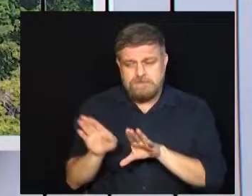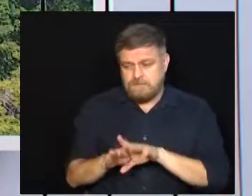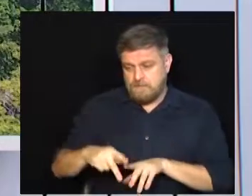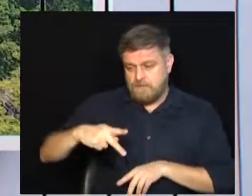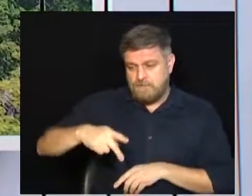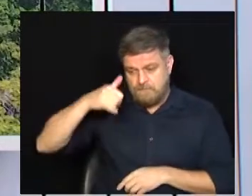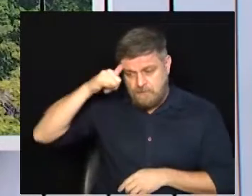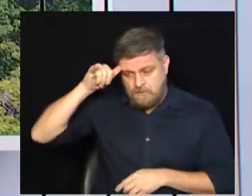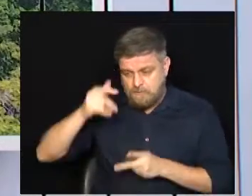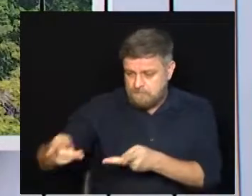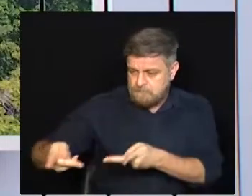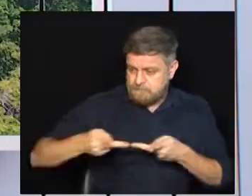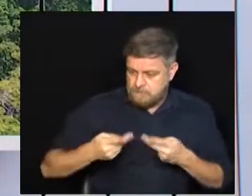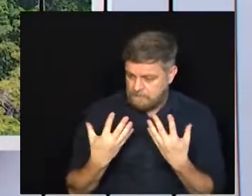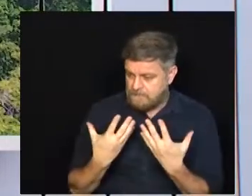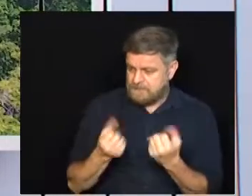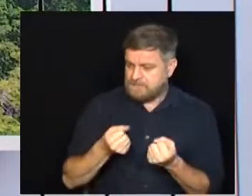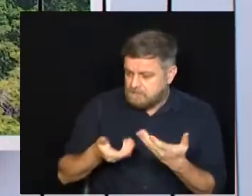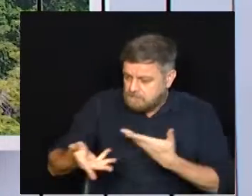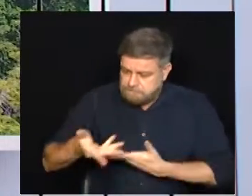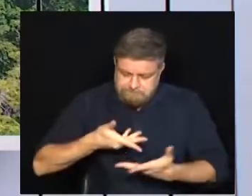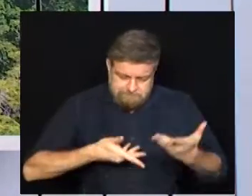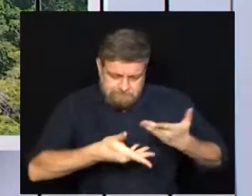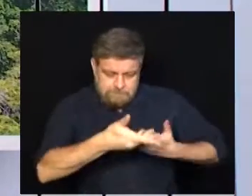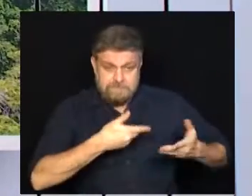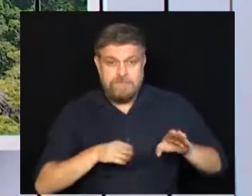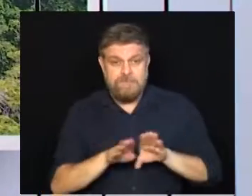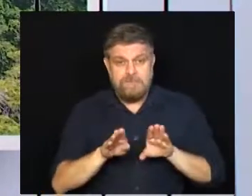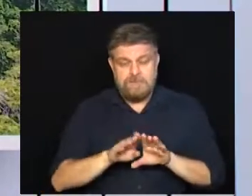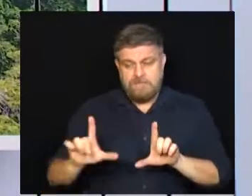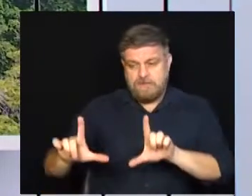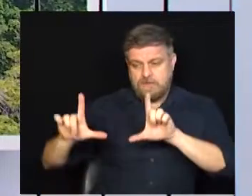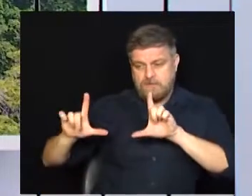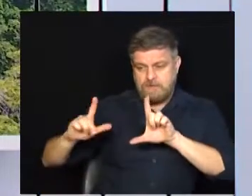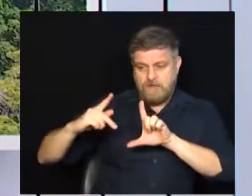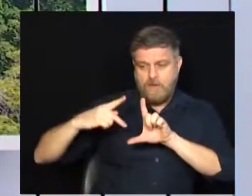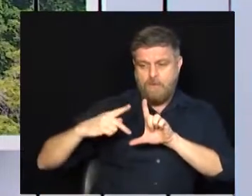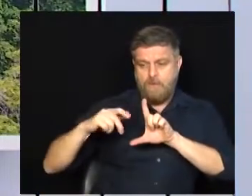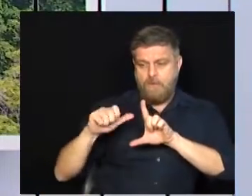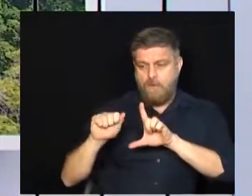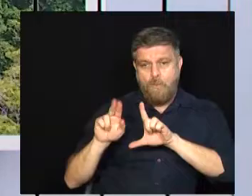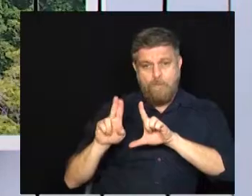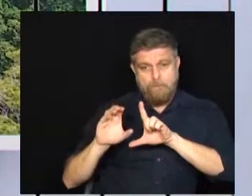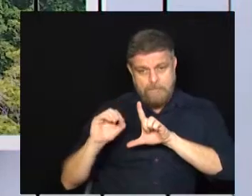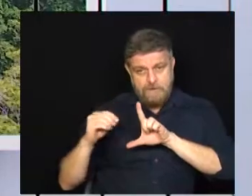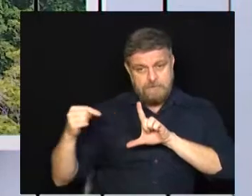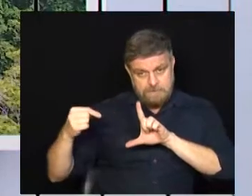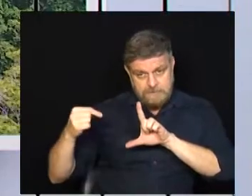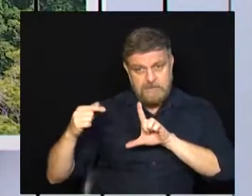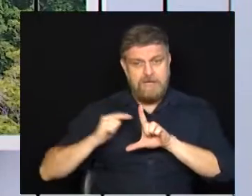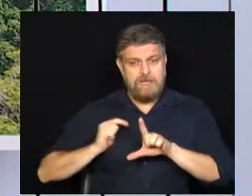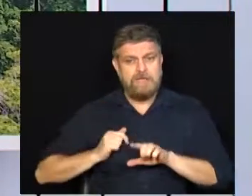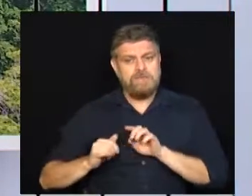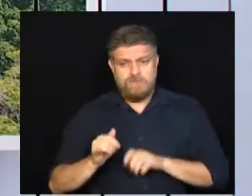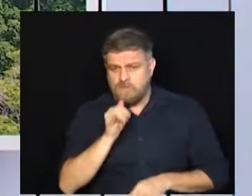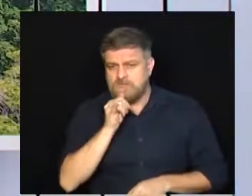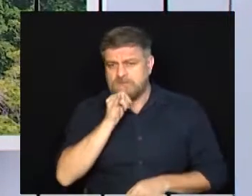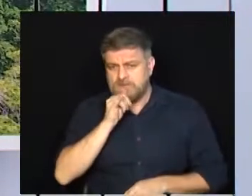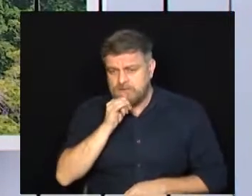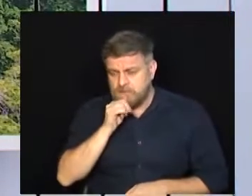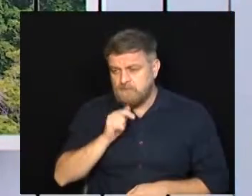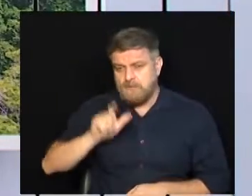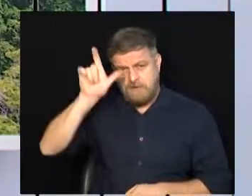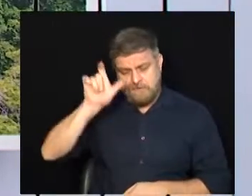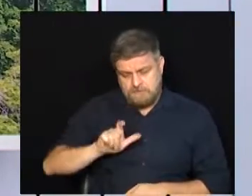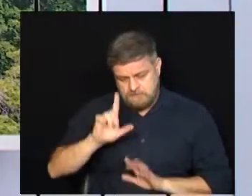aceitou o convite para debater aqui junto com a gente, e o Paulo Mariante, que é um exemplo da luta dos direitos